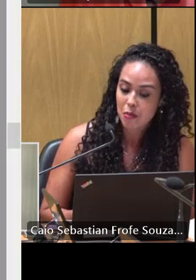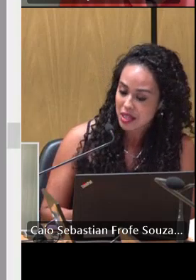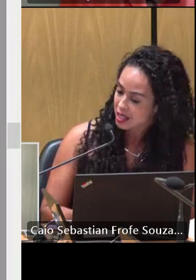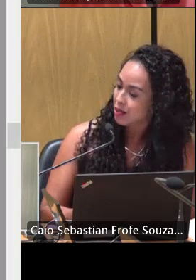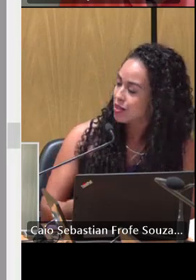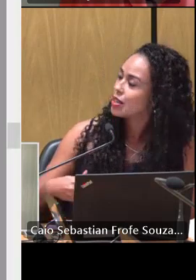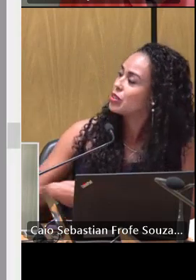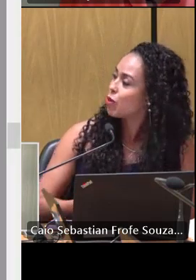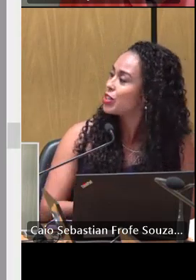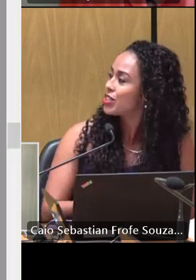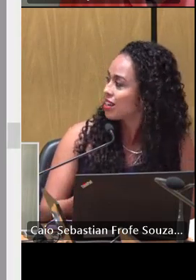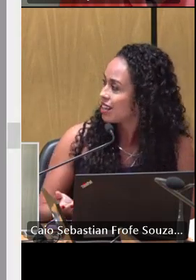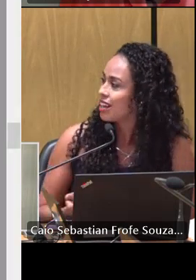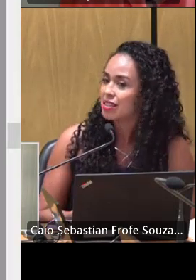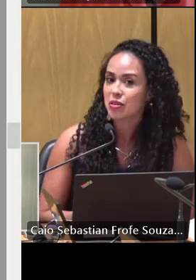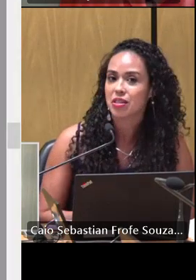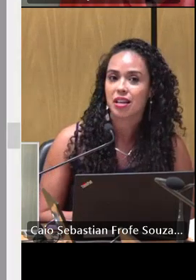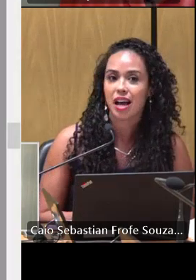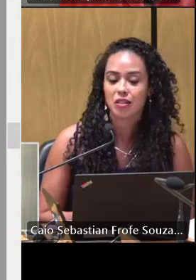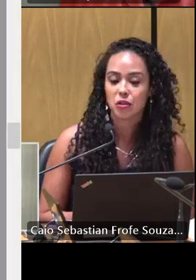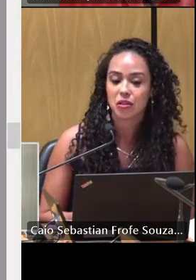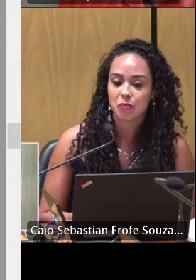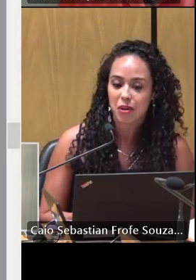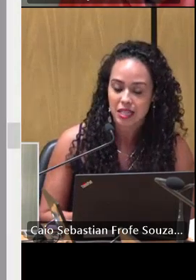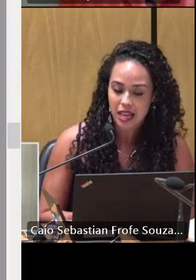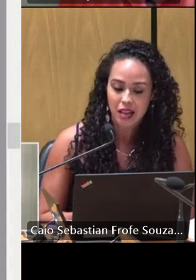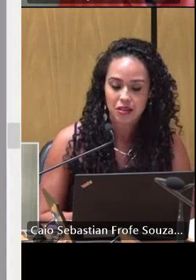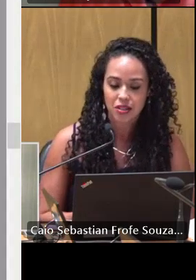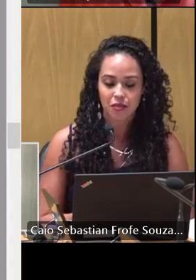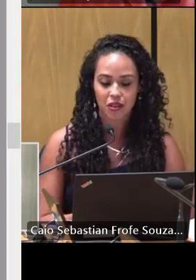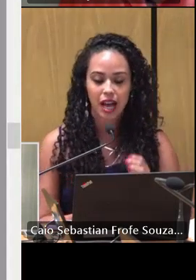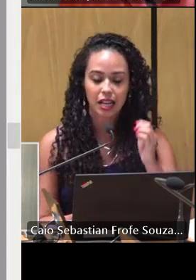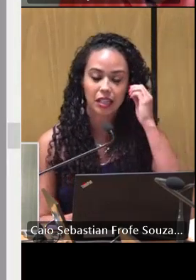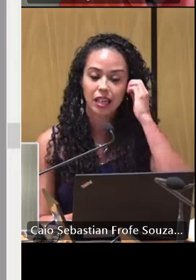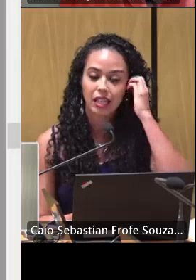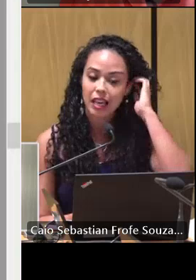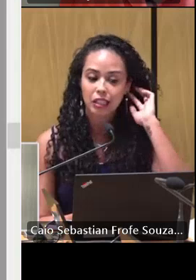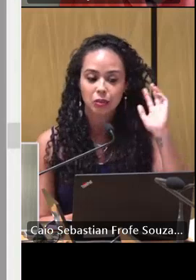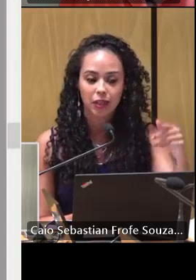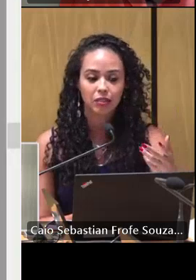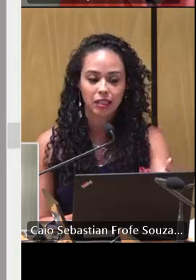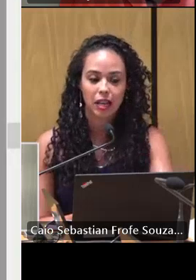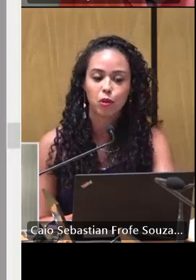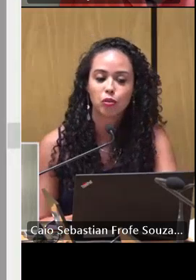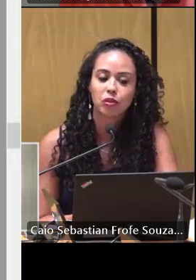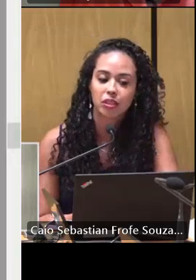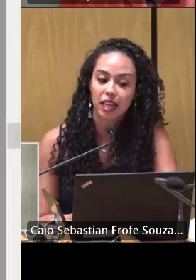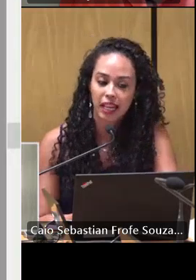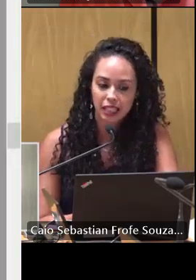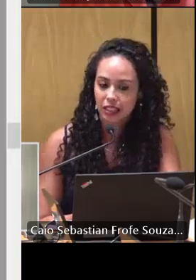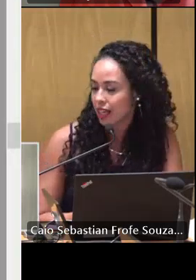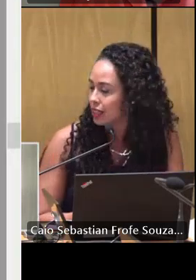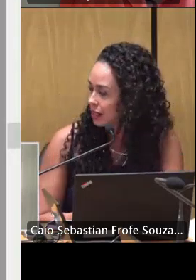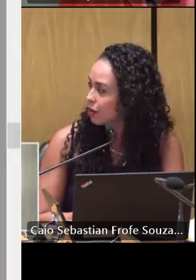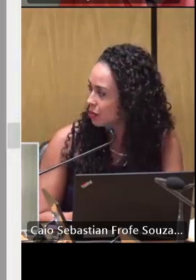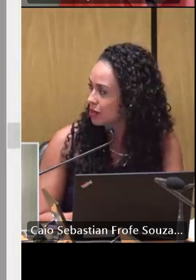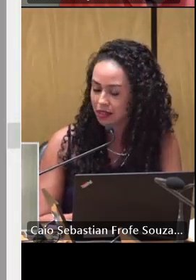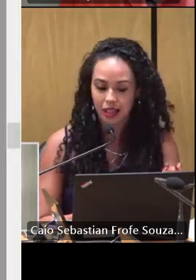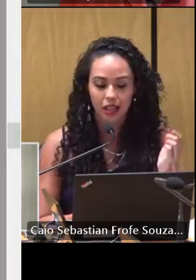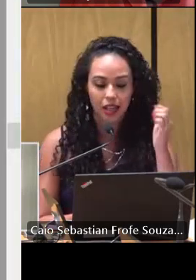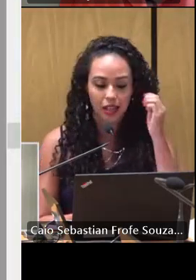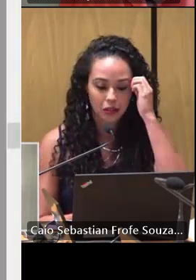como uma missão de mostrar né a sociedade todo esse passado escravocrata em respeito até por todos aqueles que ali se